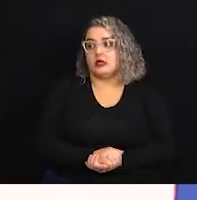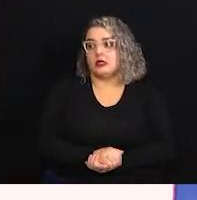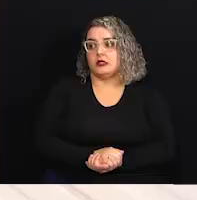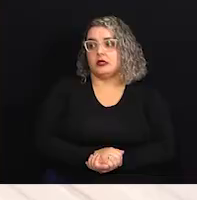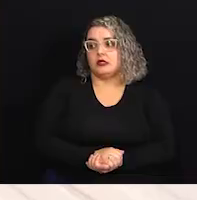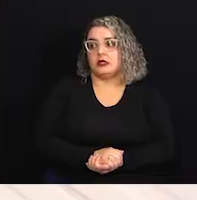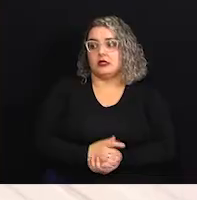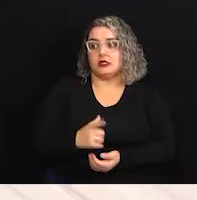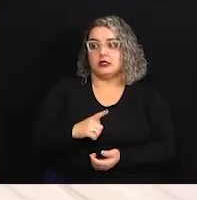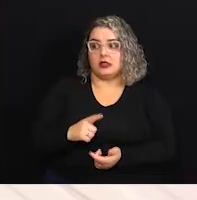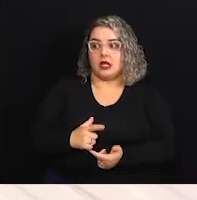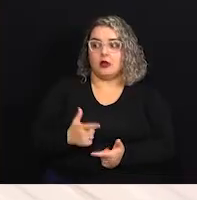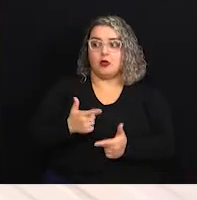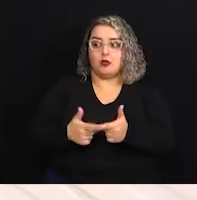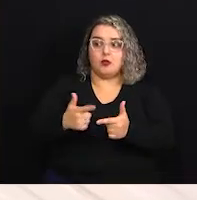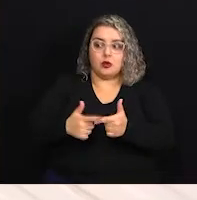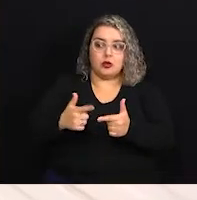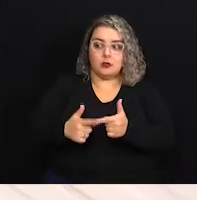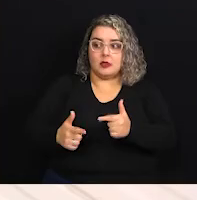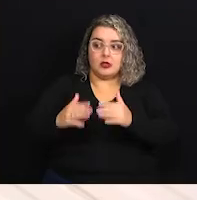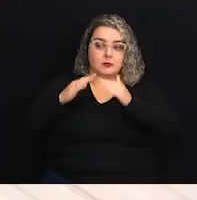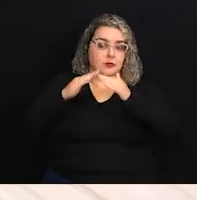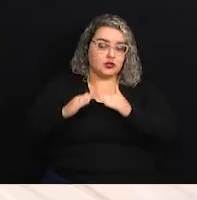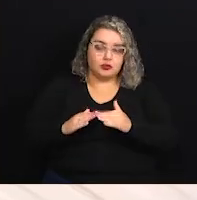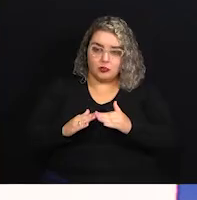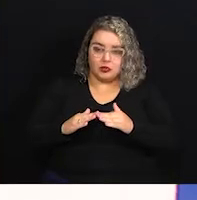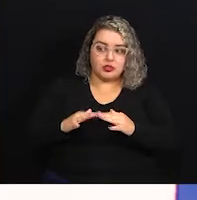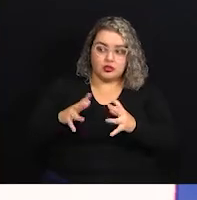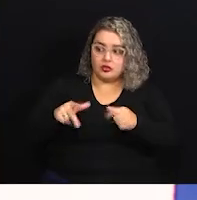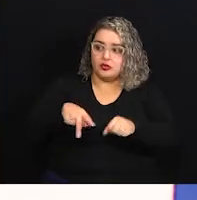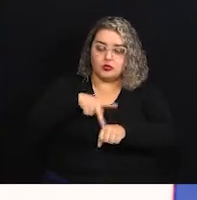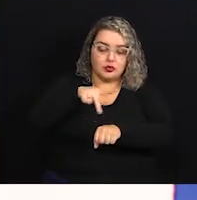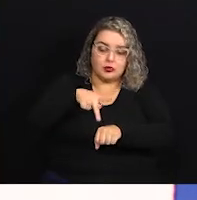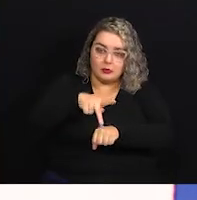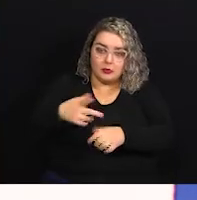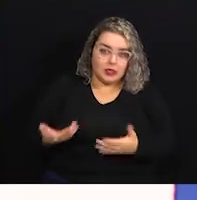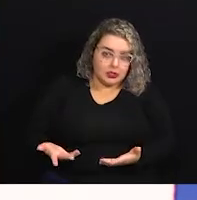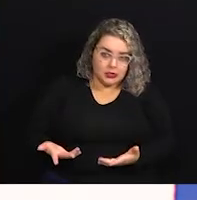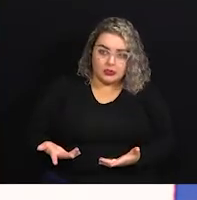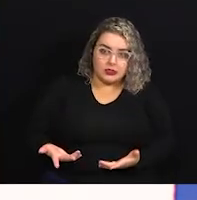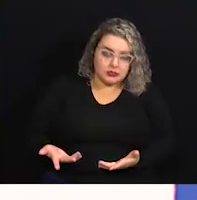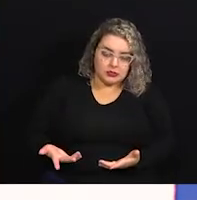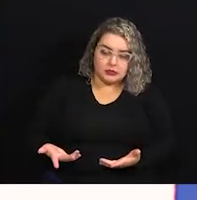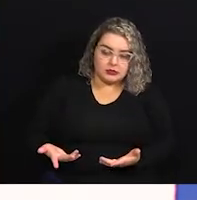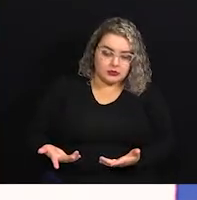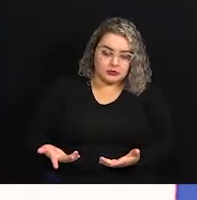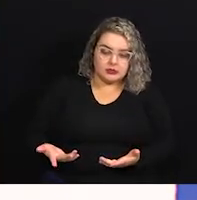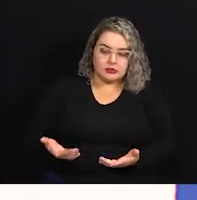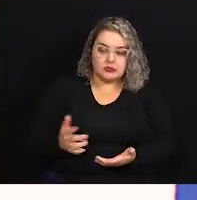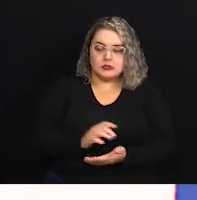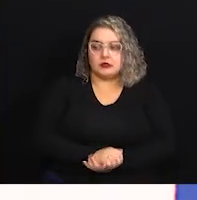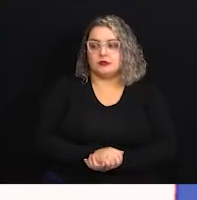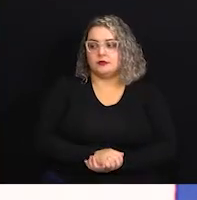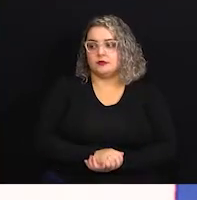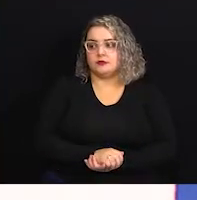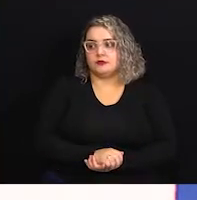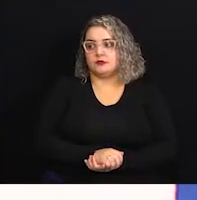tem um déficit de moradia muito grande no país inteiro e eu acredito que